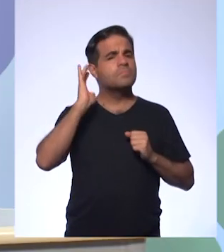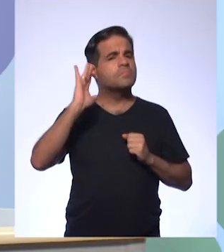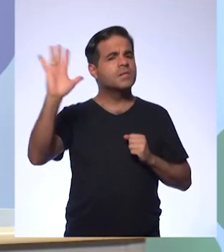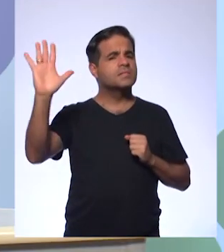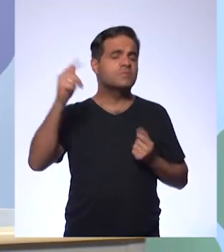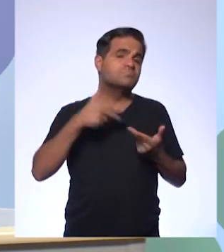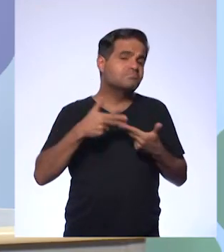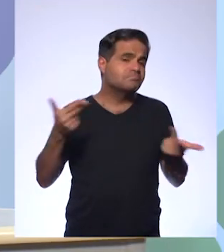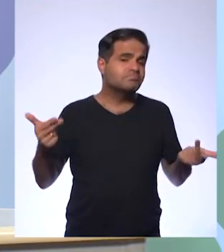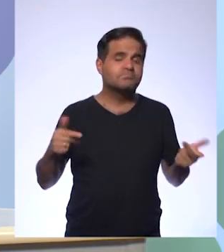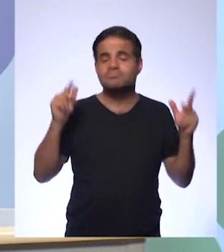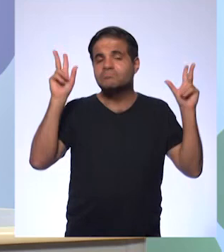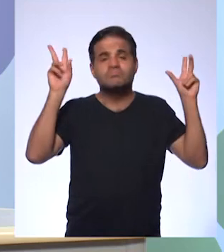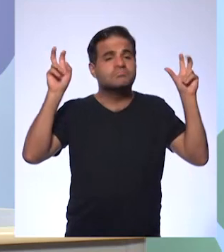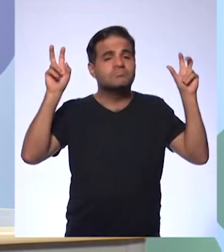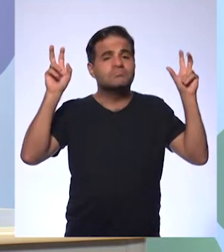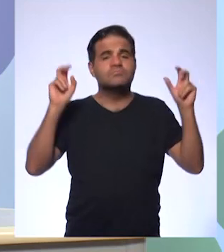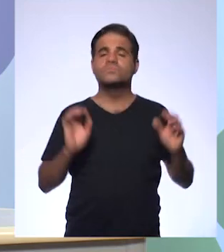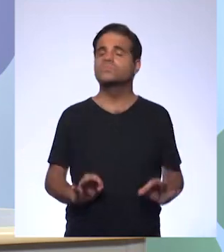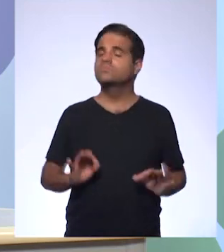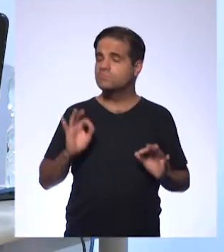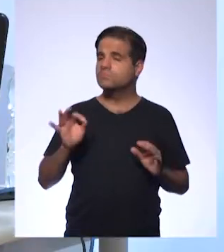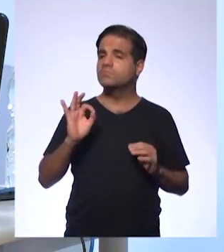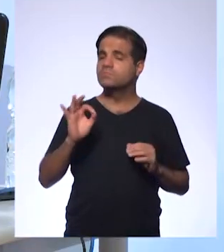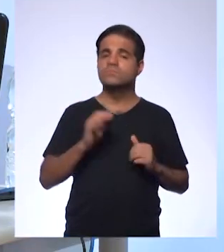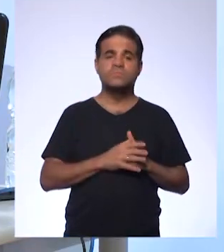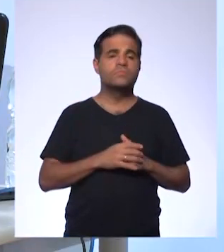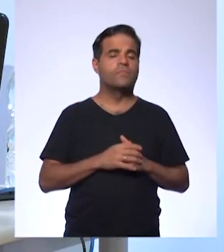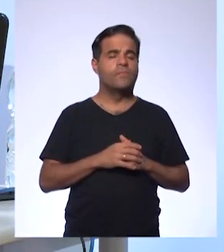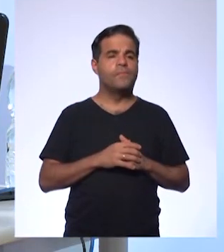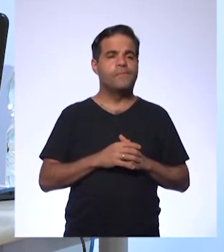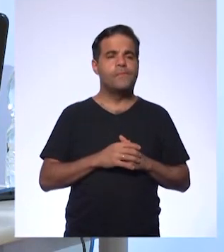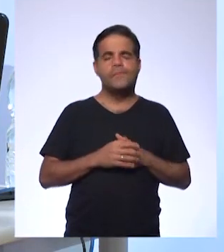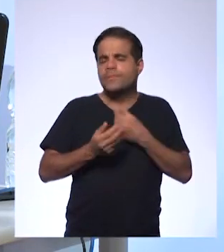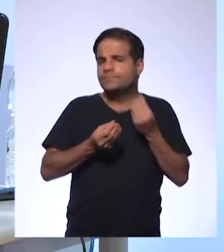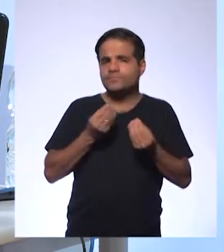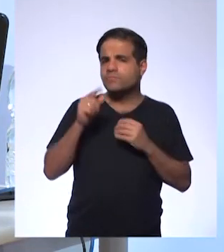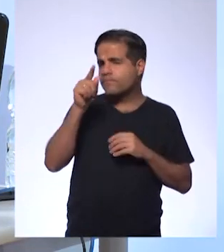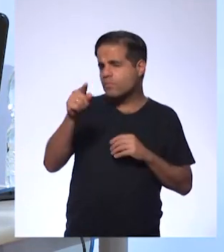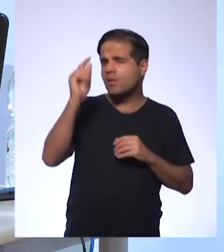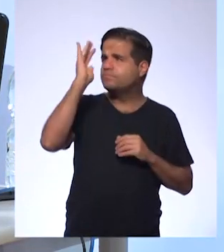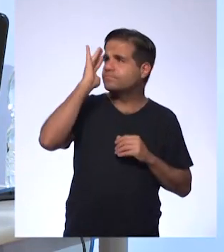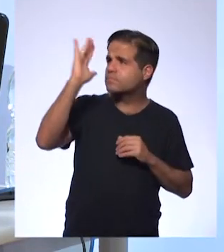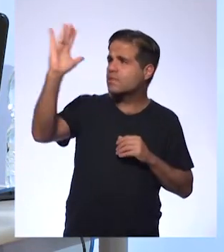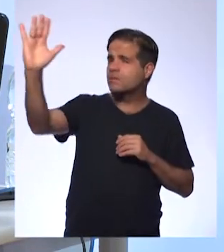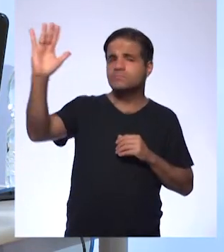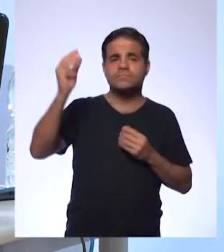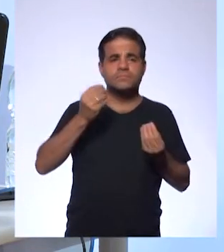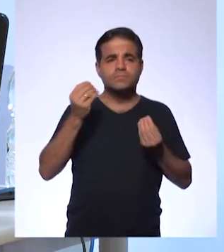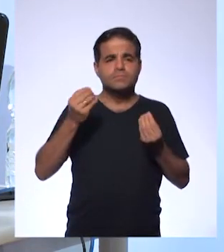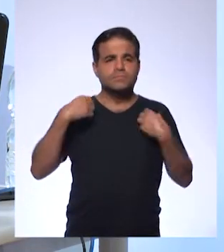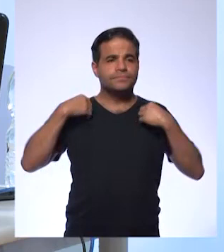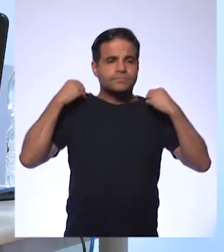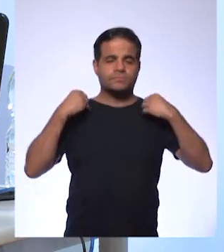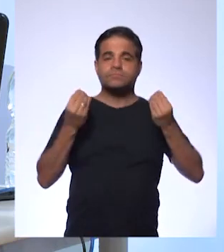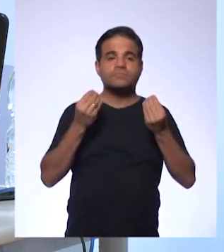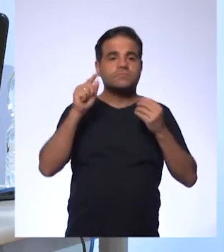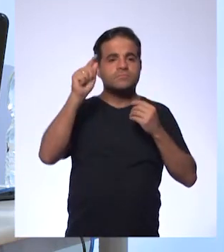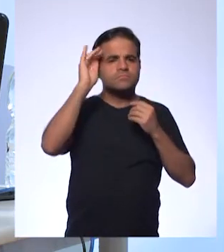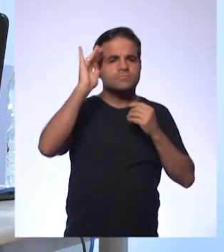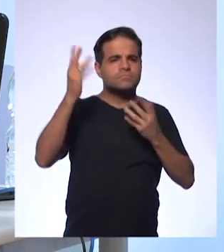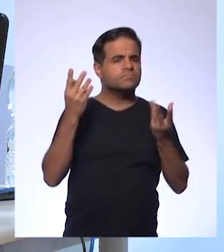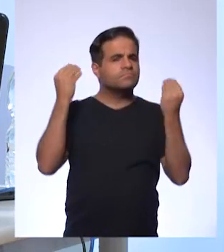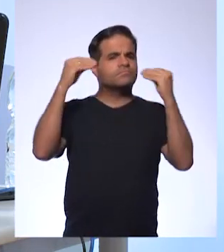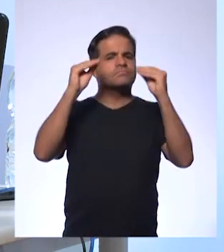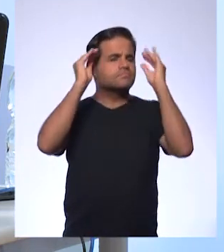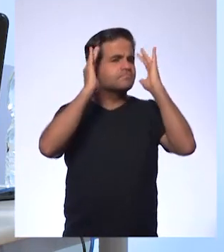de algo ou algum assunto. Isso. E aí, como é que você vai pensar sobre isso? Como é que você coloca